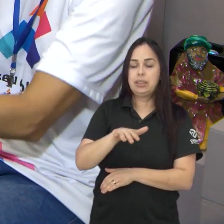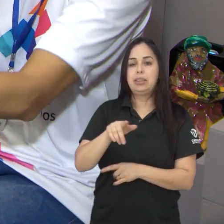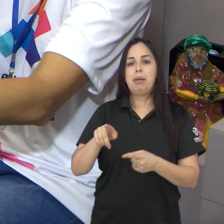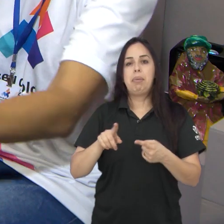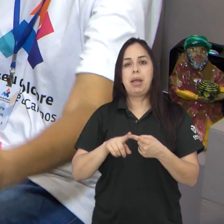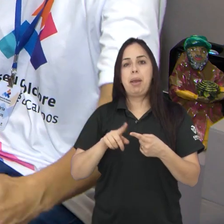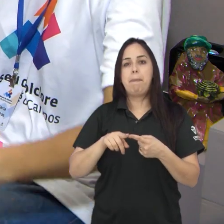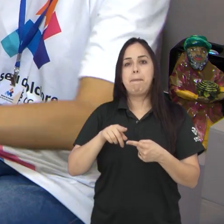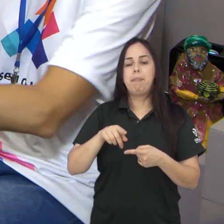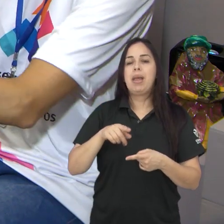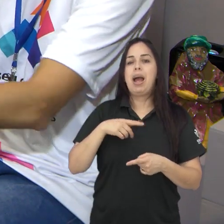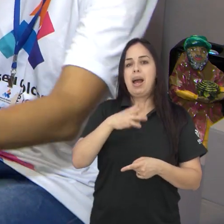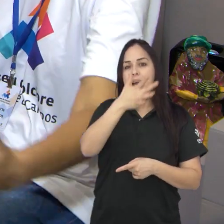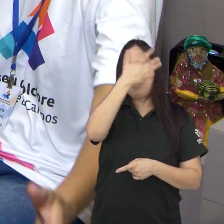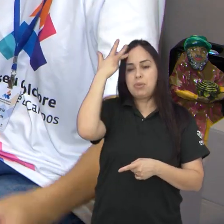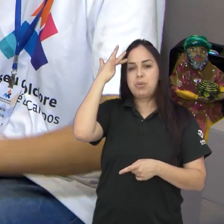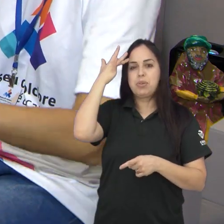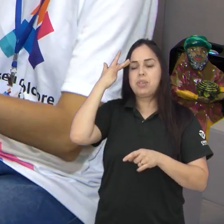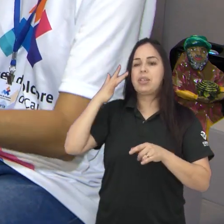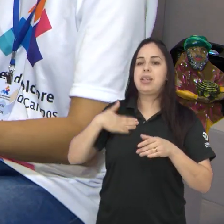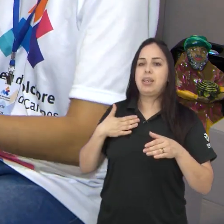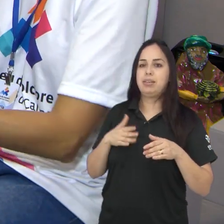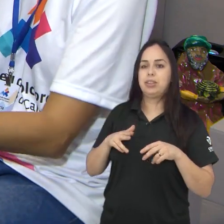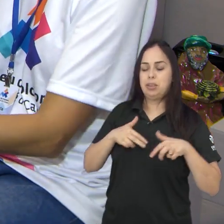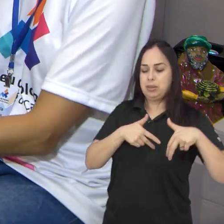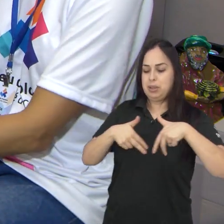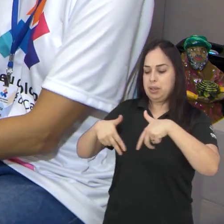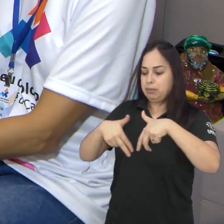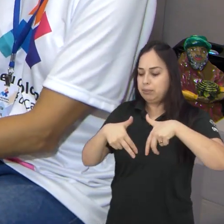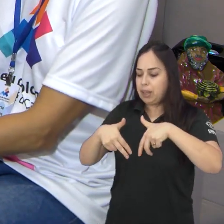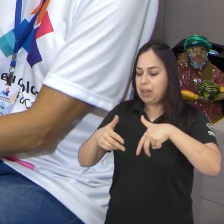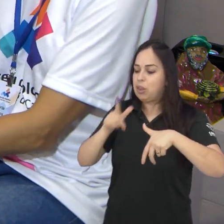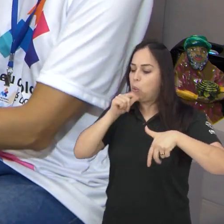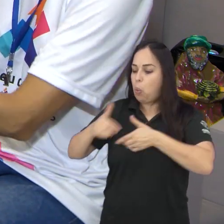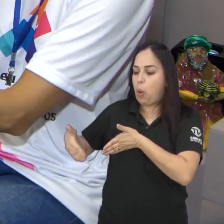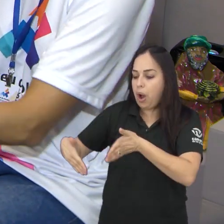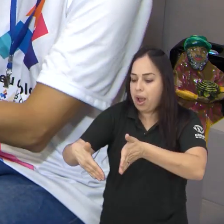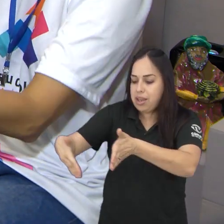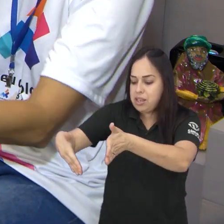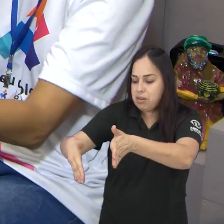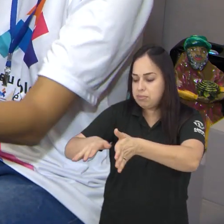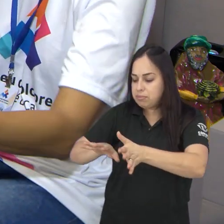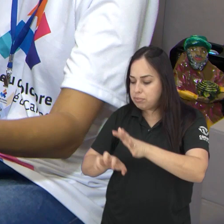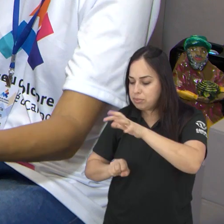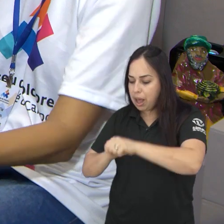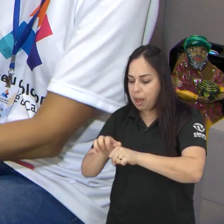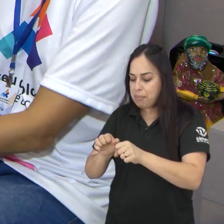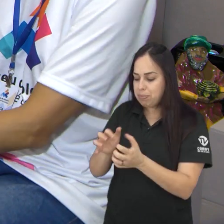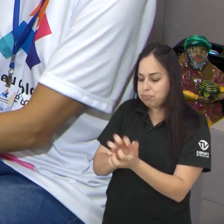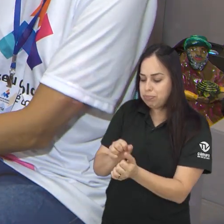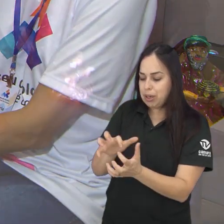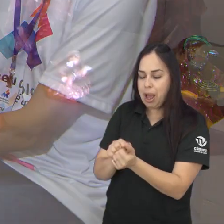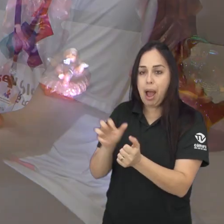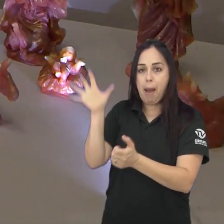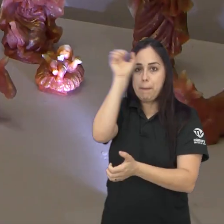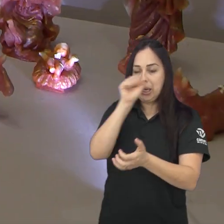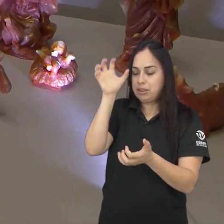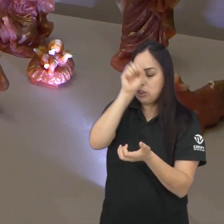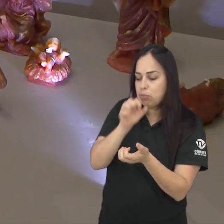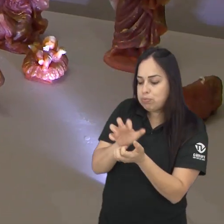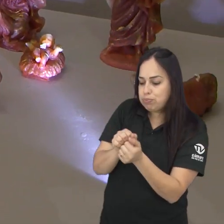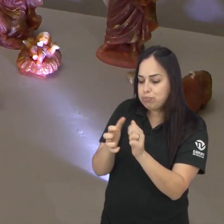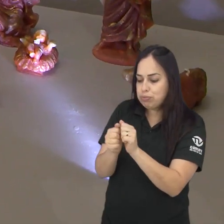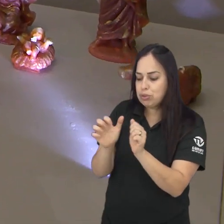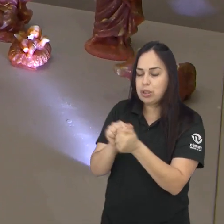o pessoal piraquara que ficava na beira do rio e aprendia a fazer também assim espontaneamente na vivência com a